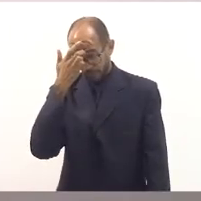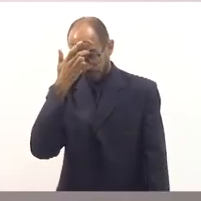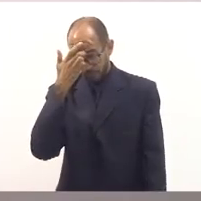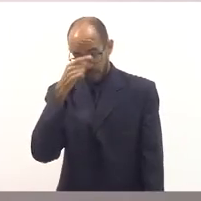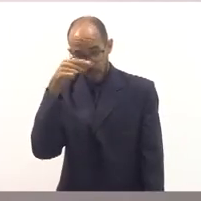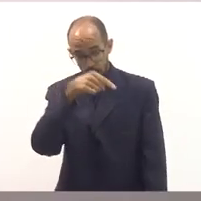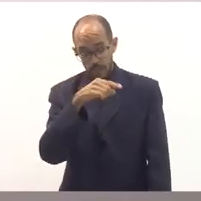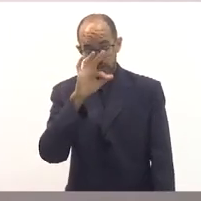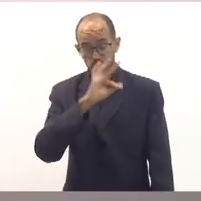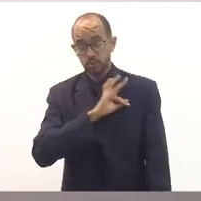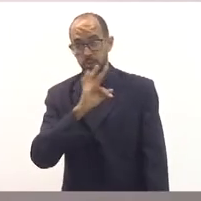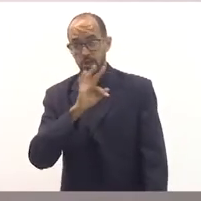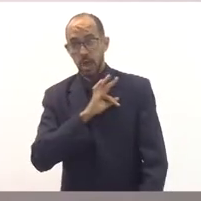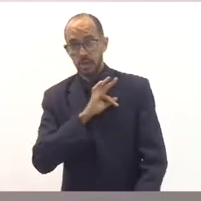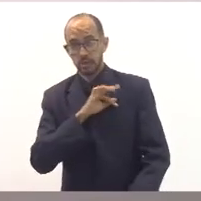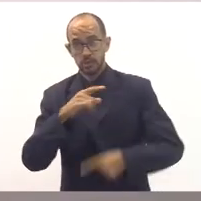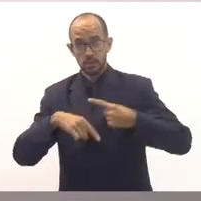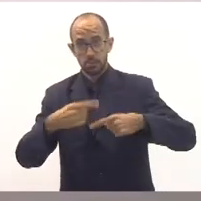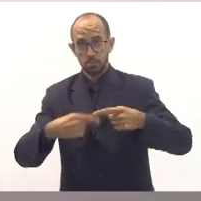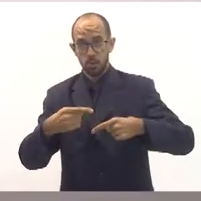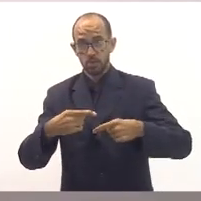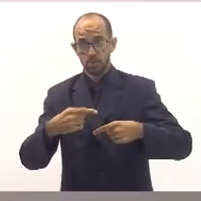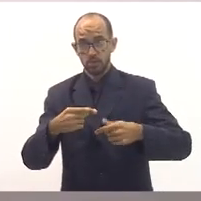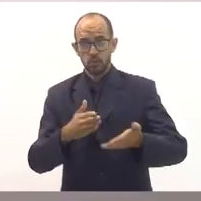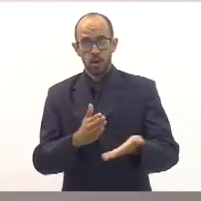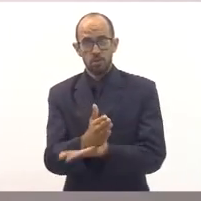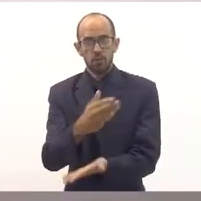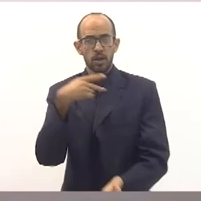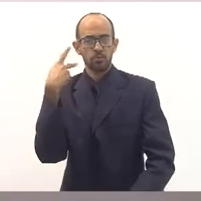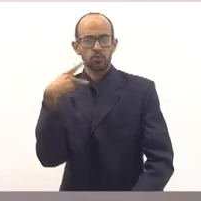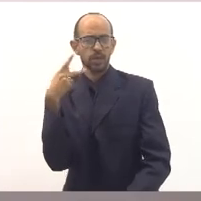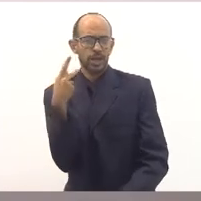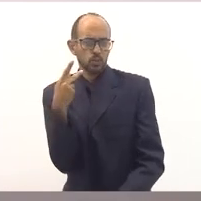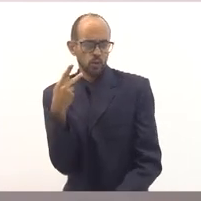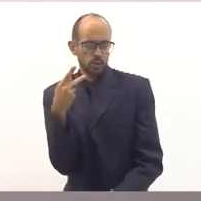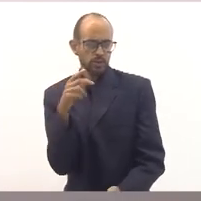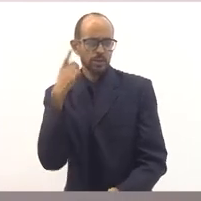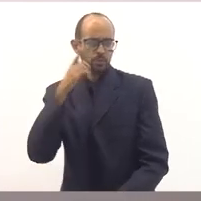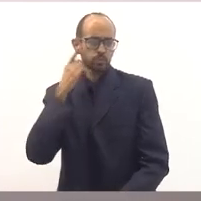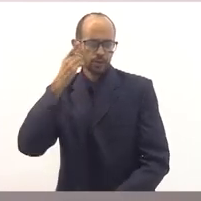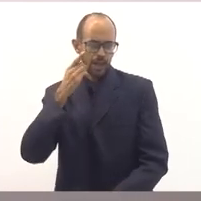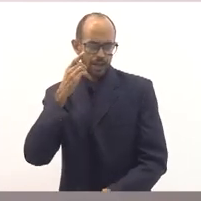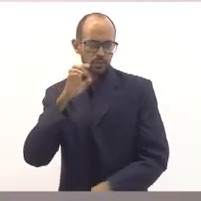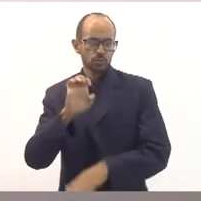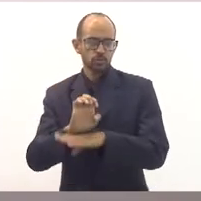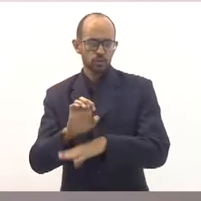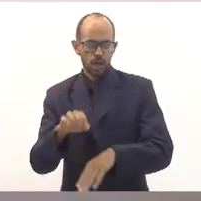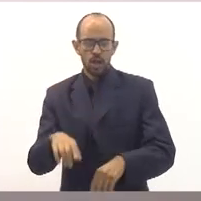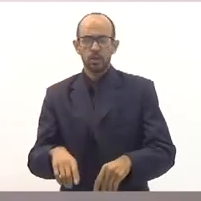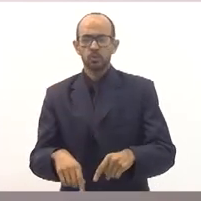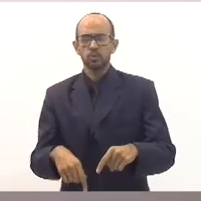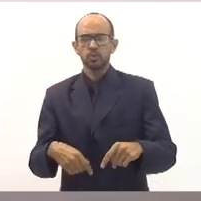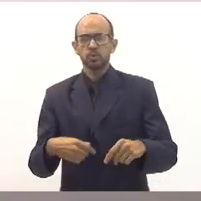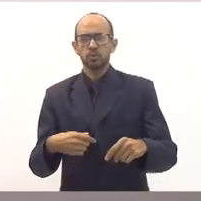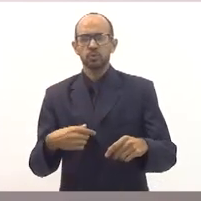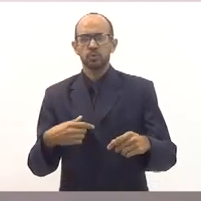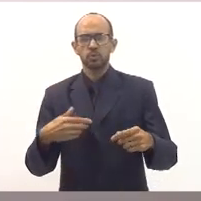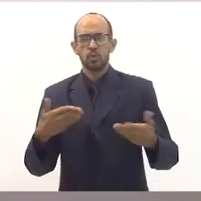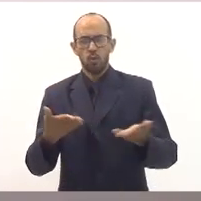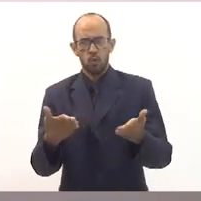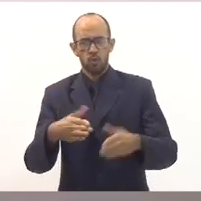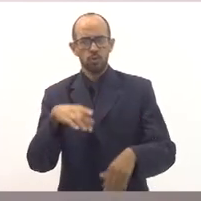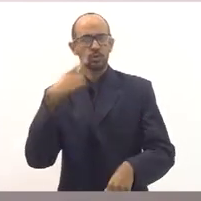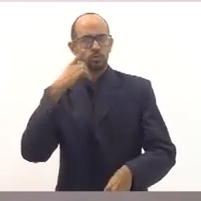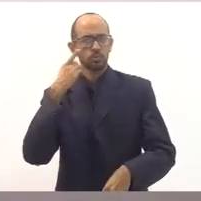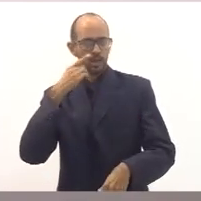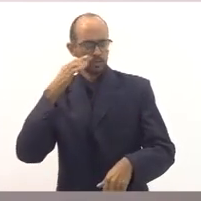com o passar dos tempos viraram vereadores cabos eleitorais deputados estaduais e os deputados